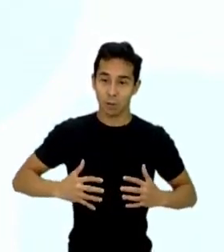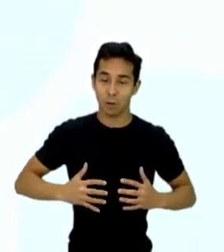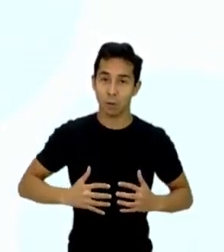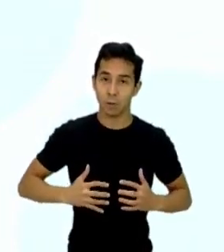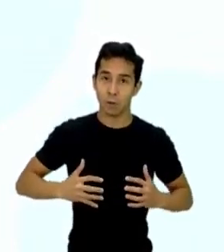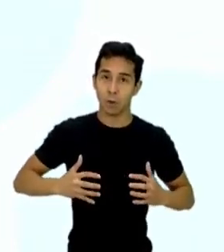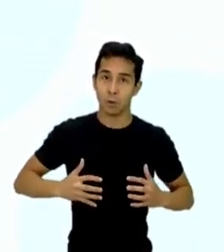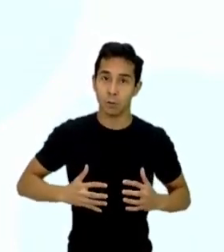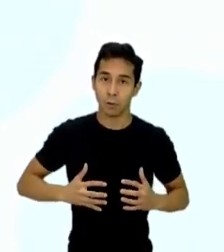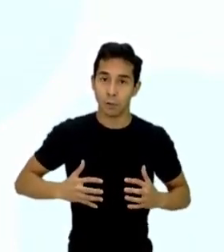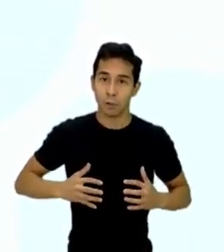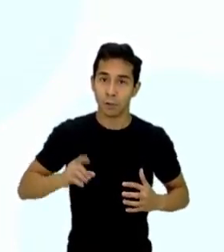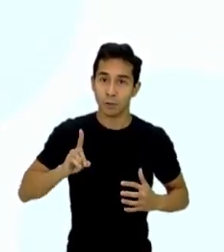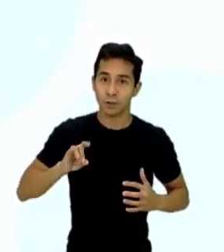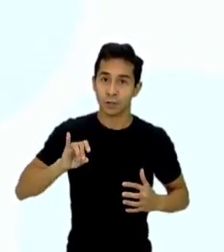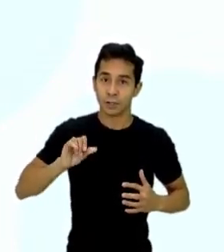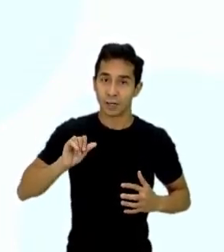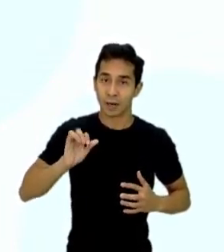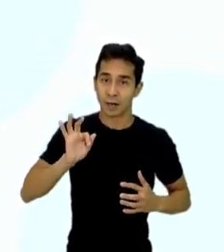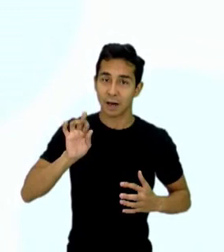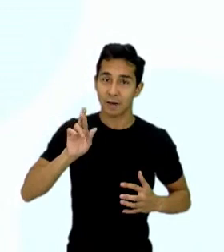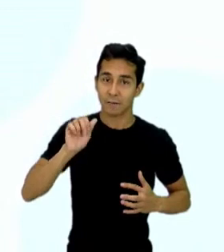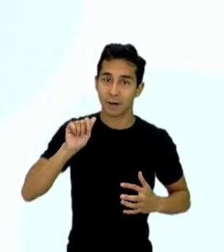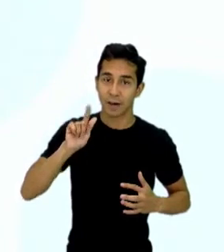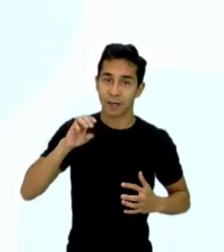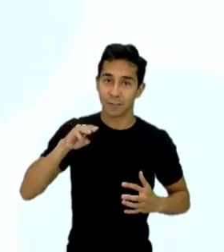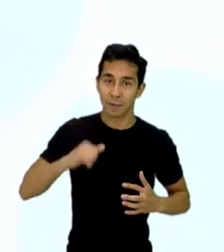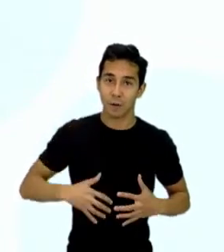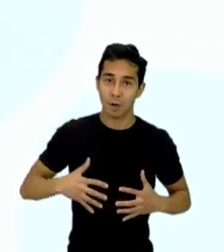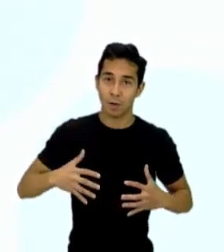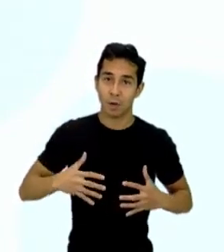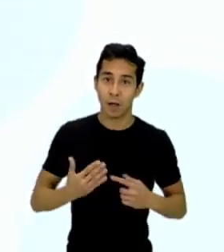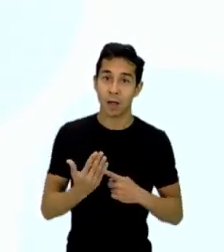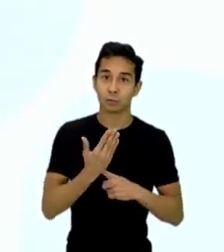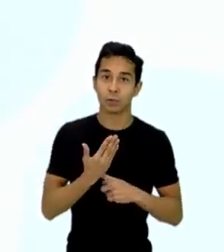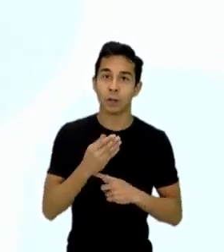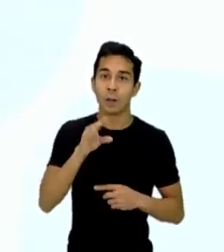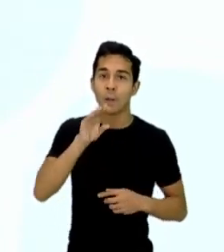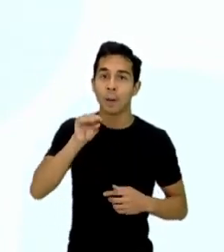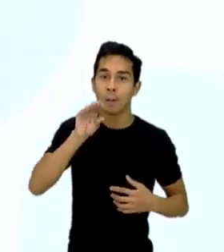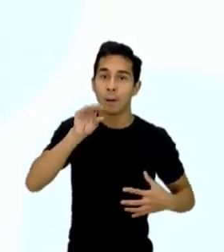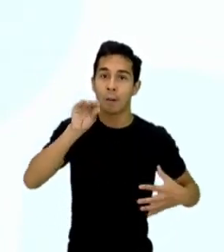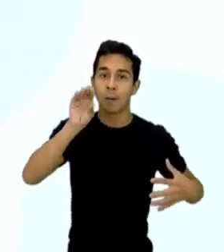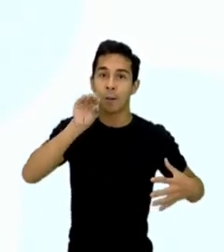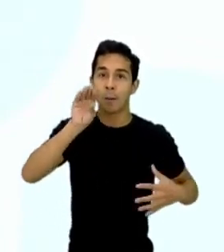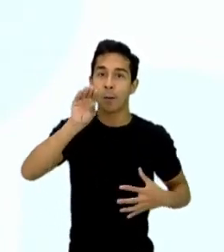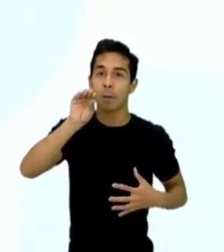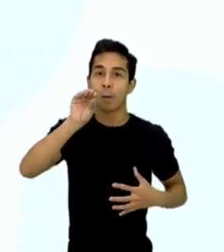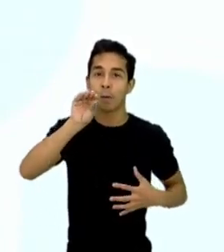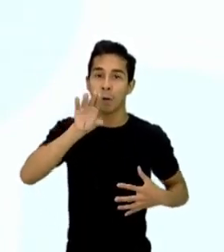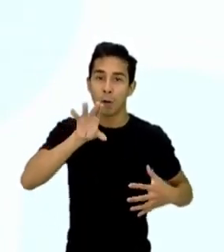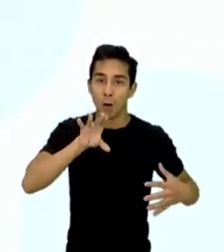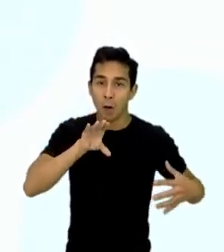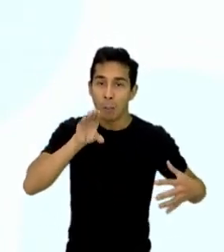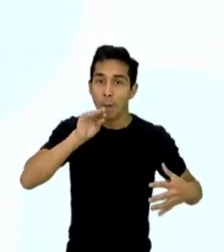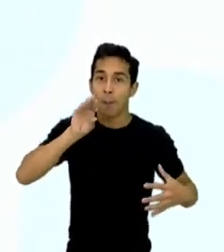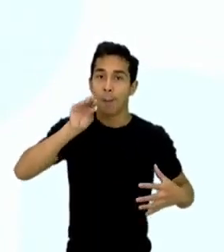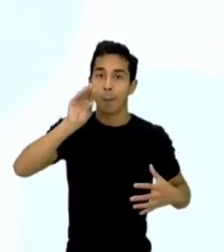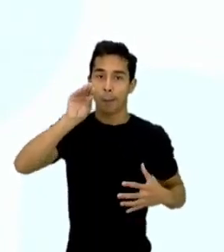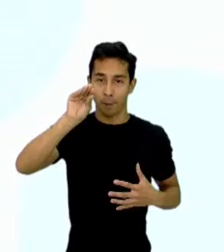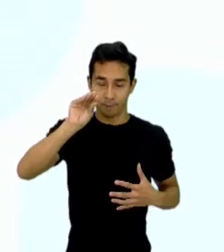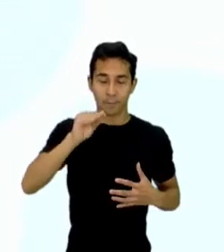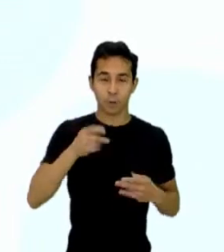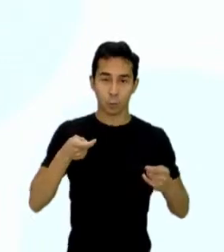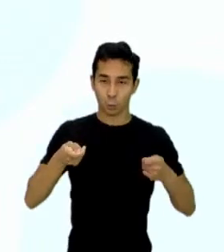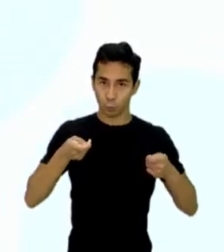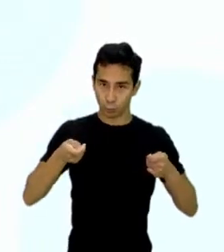mais controlada na hora de falar, tá certo? Bom, e percebam que, na verdade, a gente tem